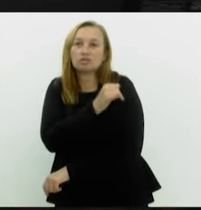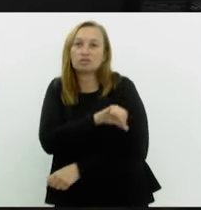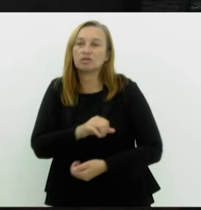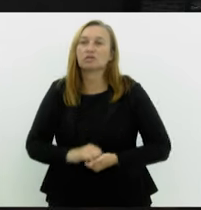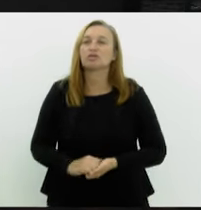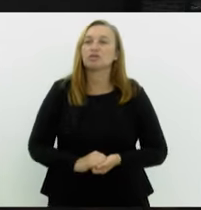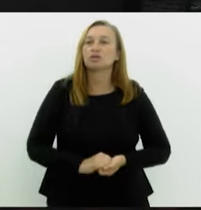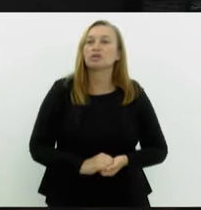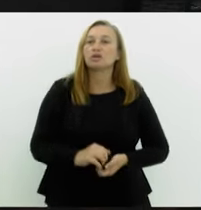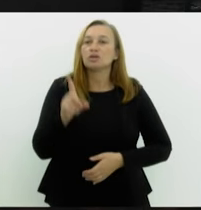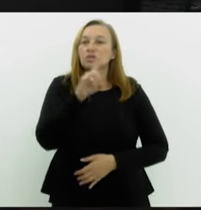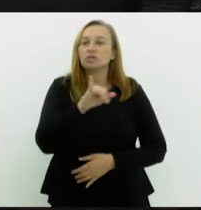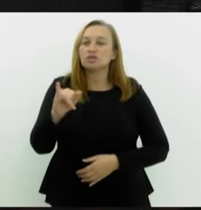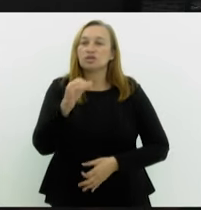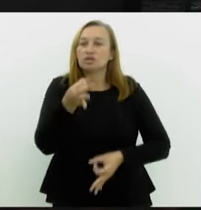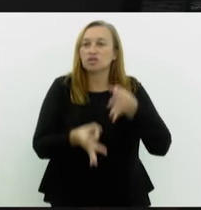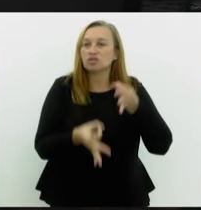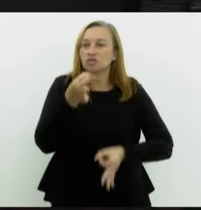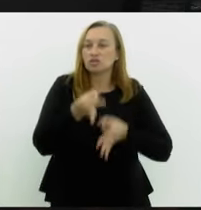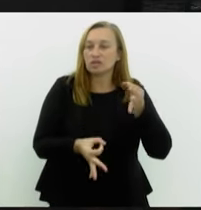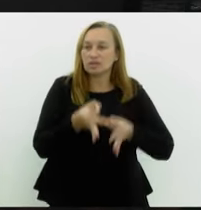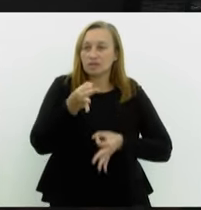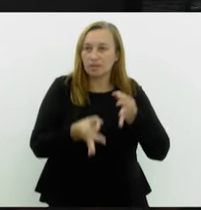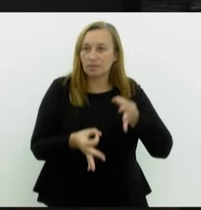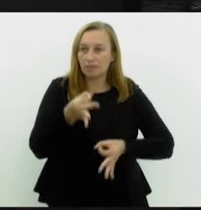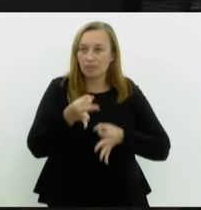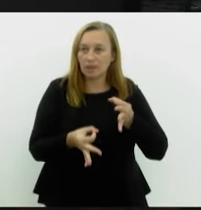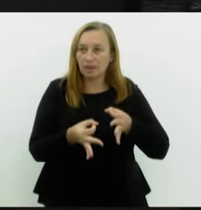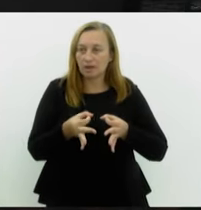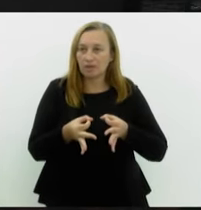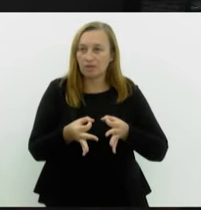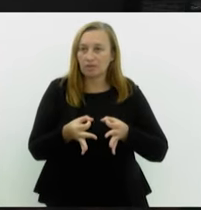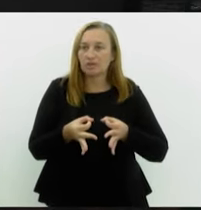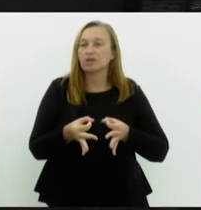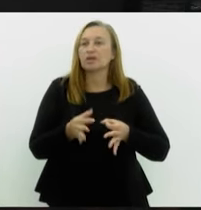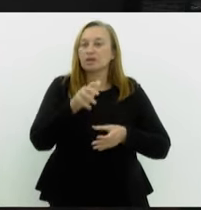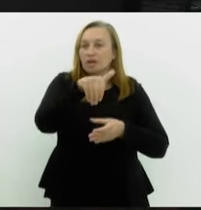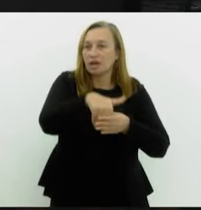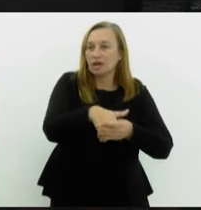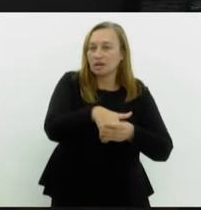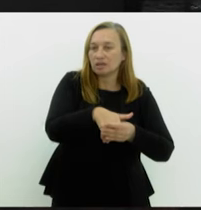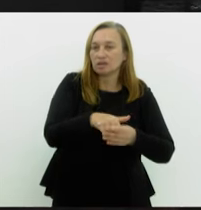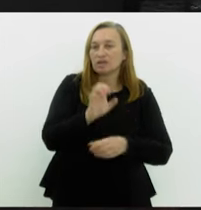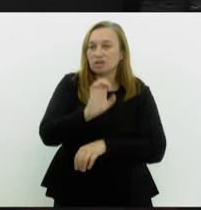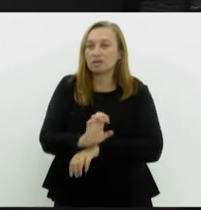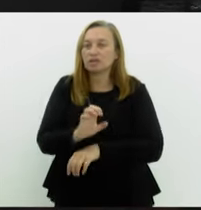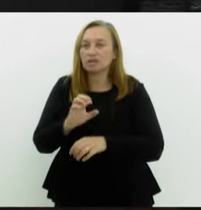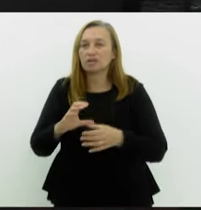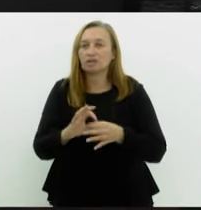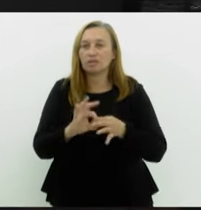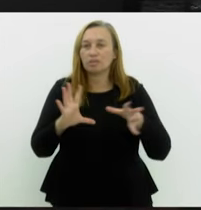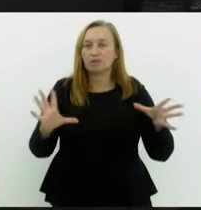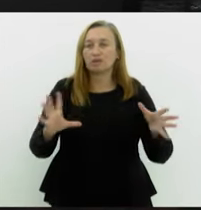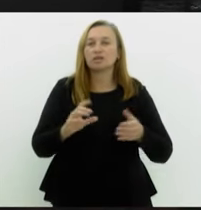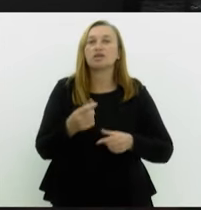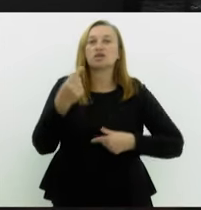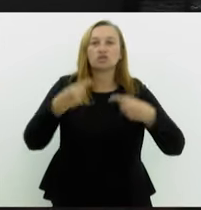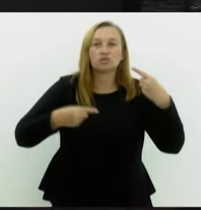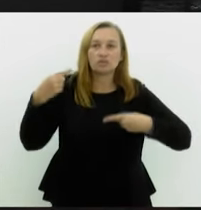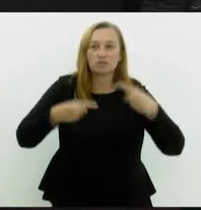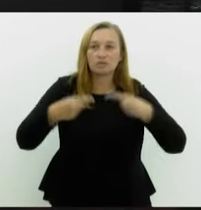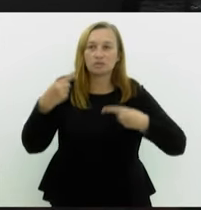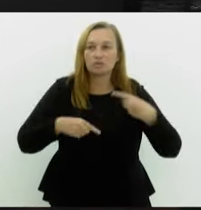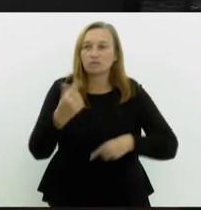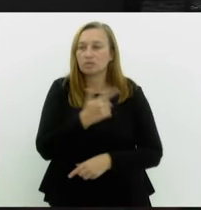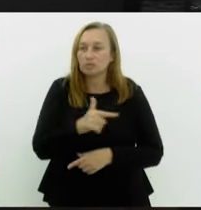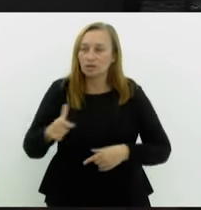Janeiro o Dia da Justiça Eleitoral Estadual, a Justiça da Democracia. Em discussão,